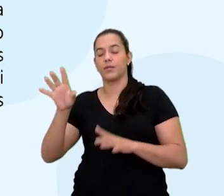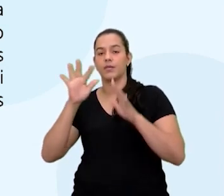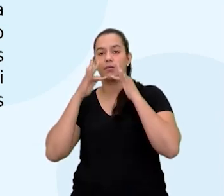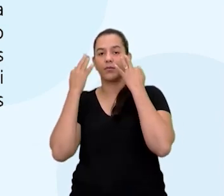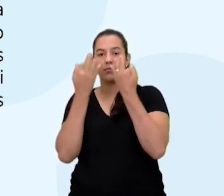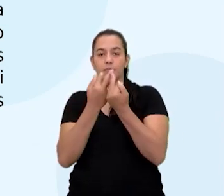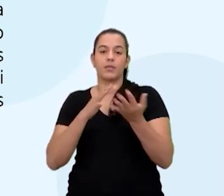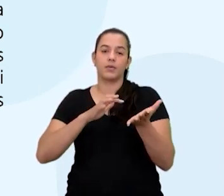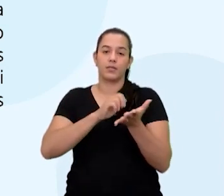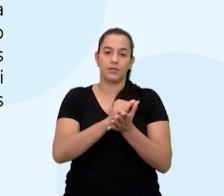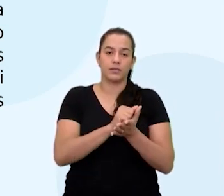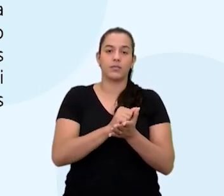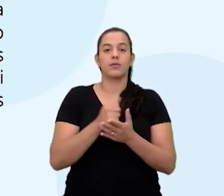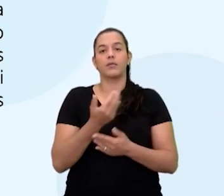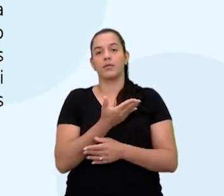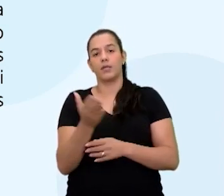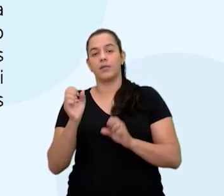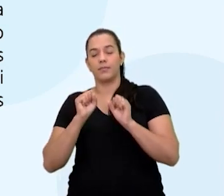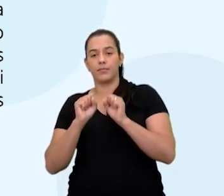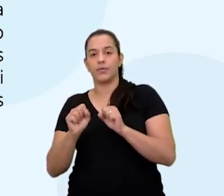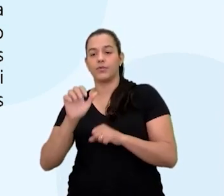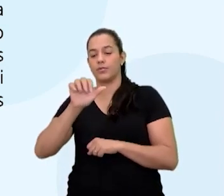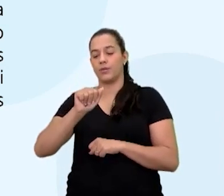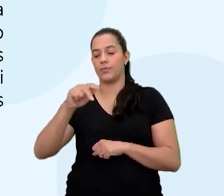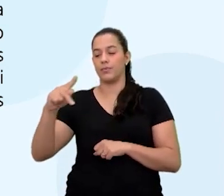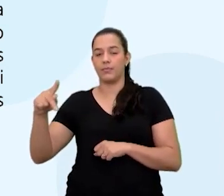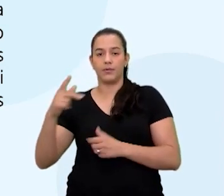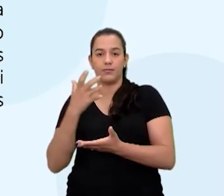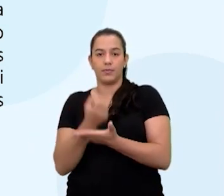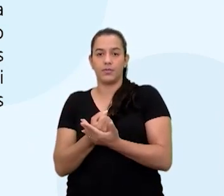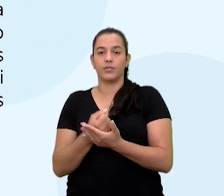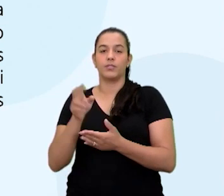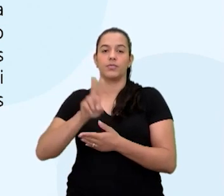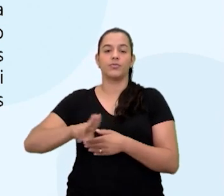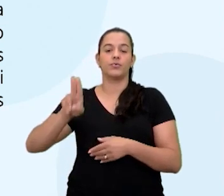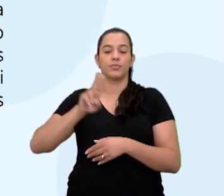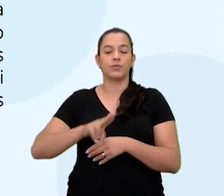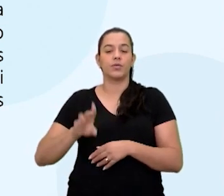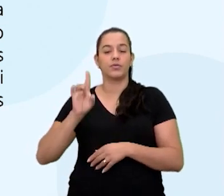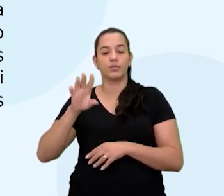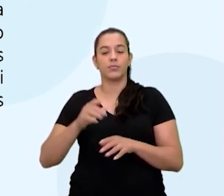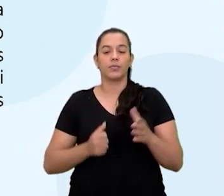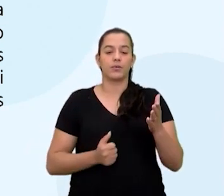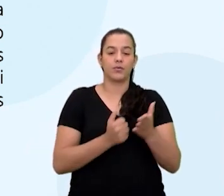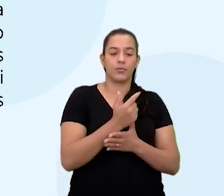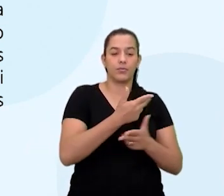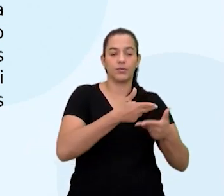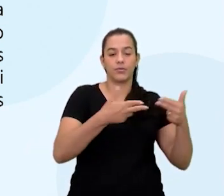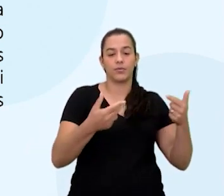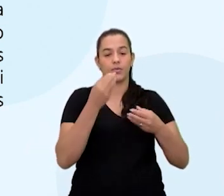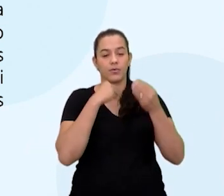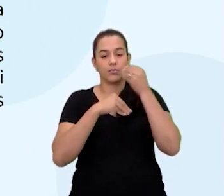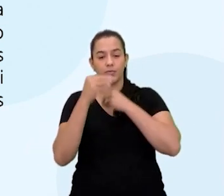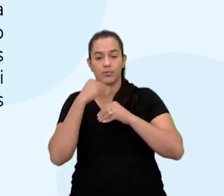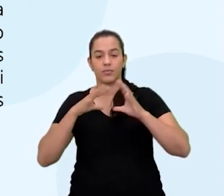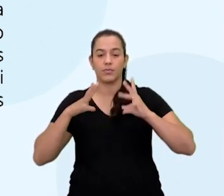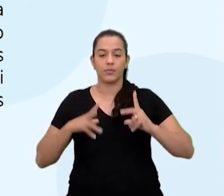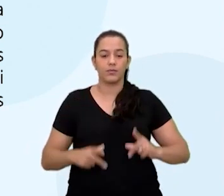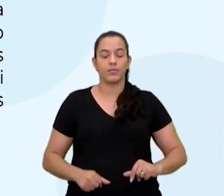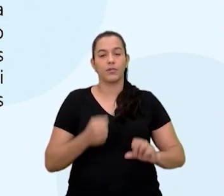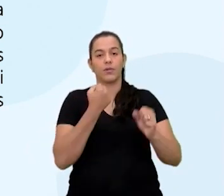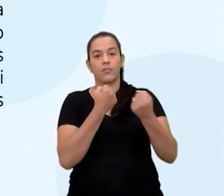conta, então, pode ser acessada por meio de um aplicativo específico, usado para fazer compras de itens de alimentação, higiene e limpeza